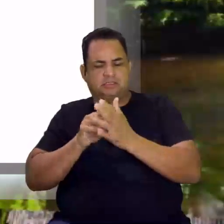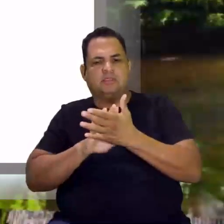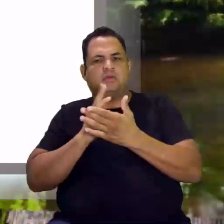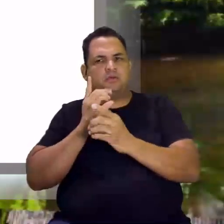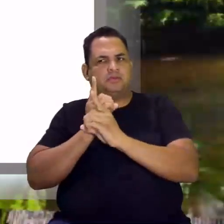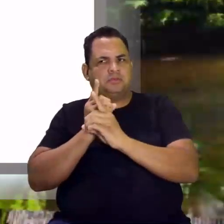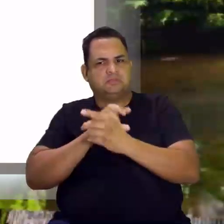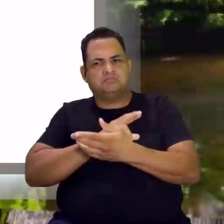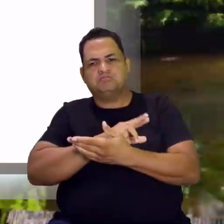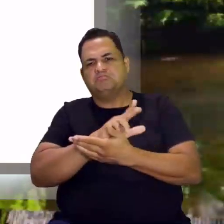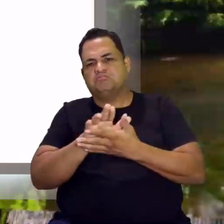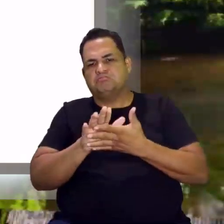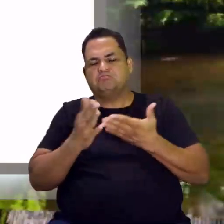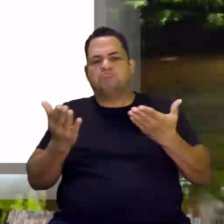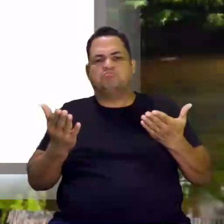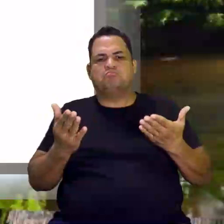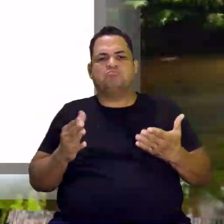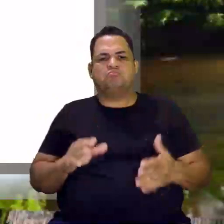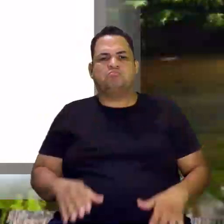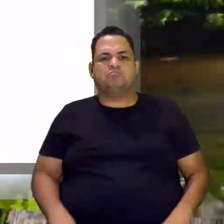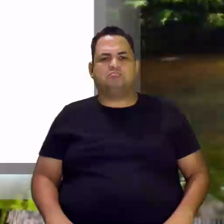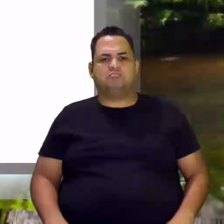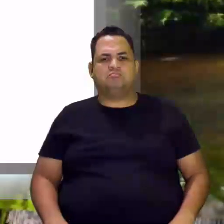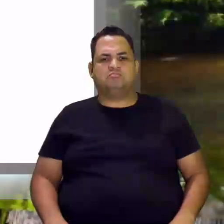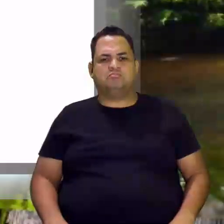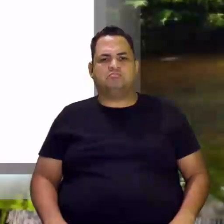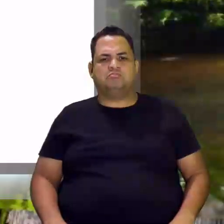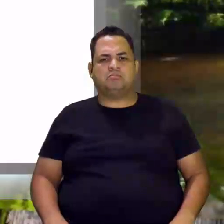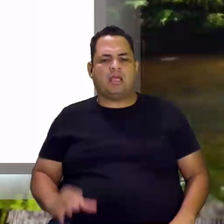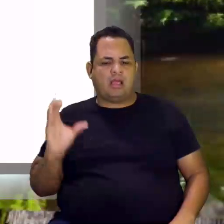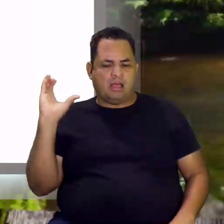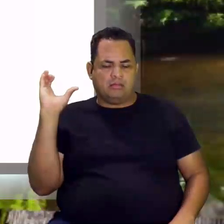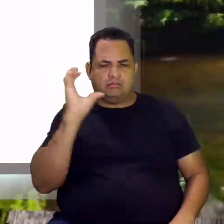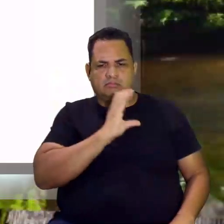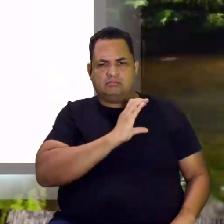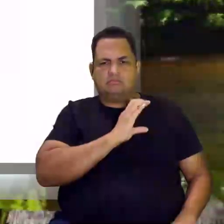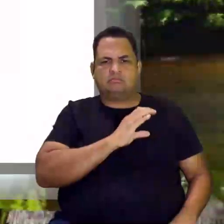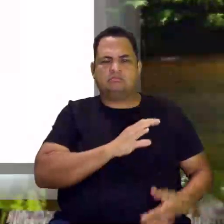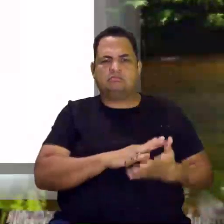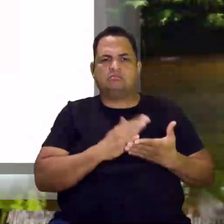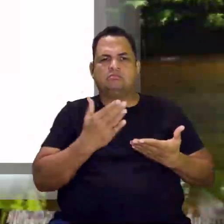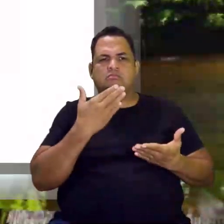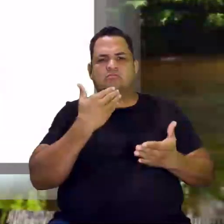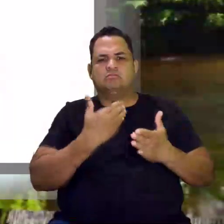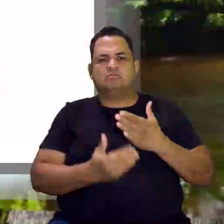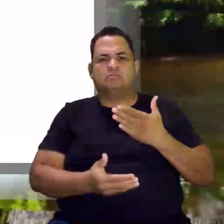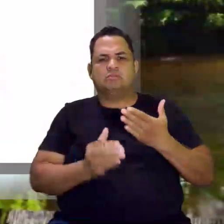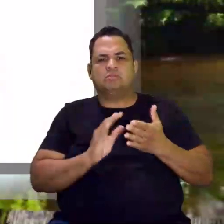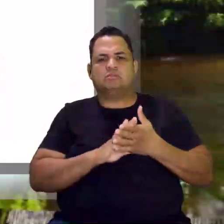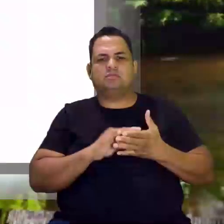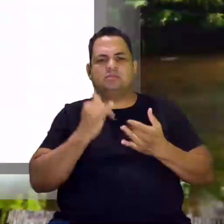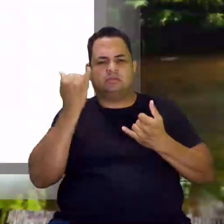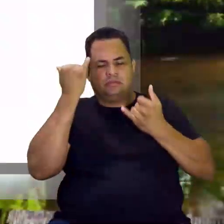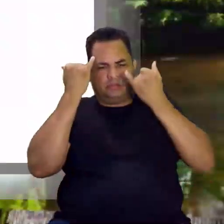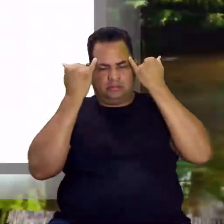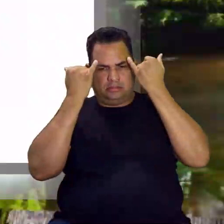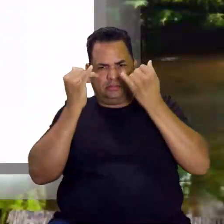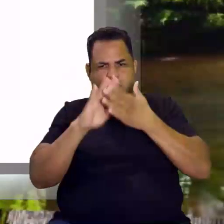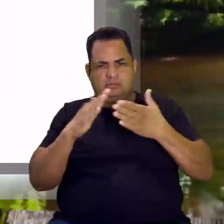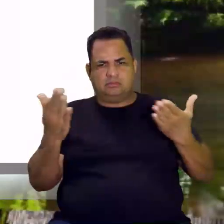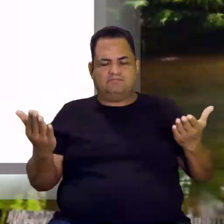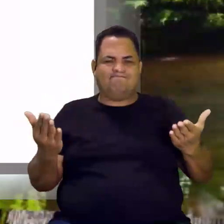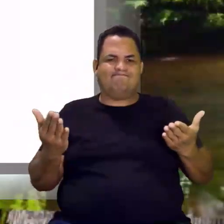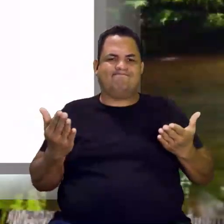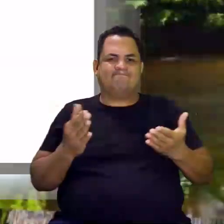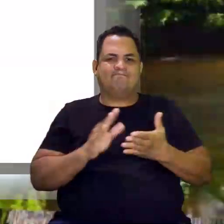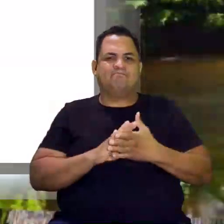coisa. Infelizmente, a velocidade com que a gente está perdendo essas informações, ela